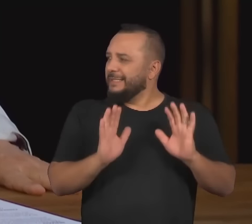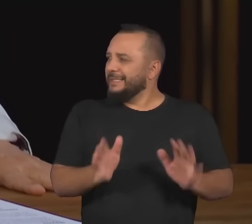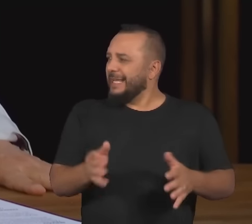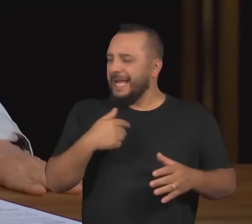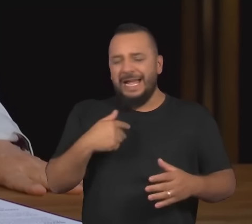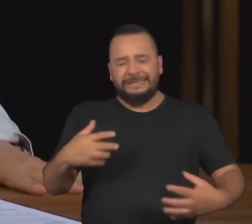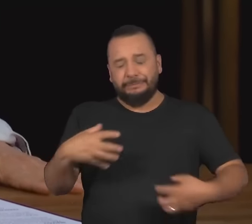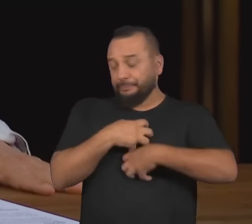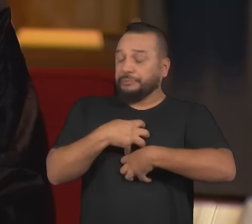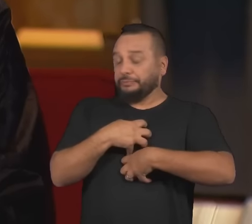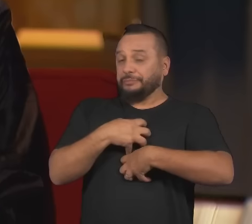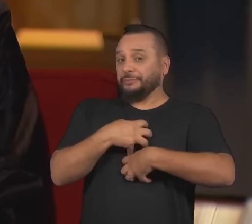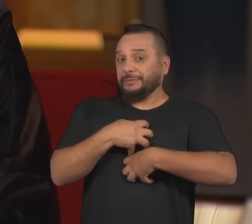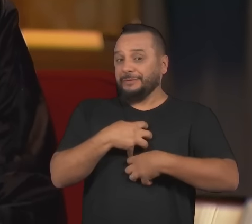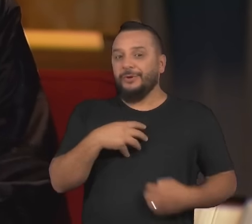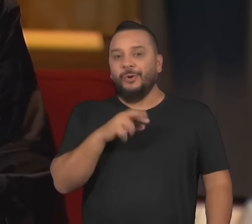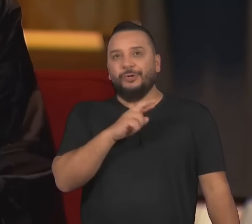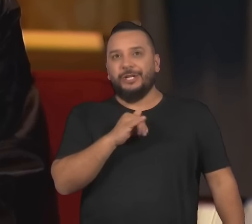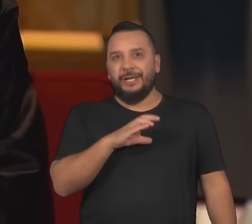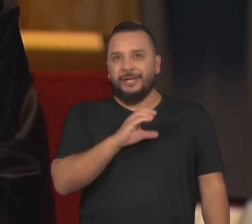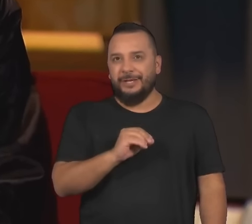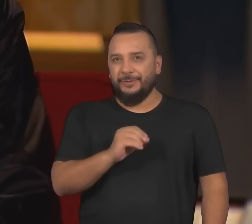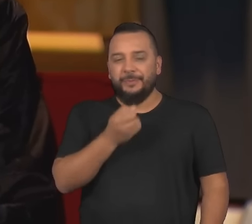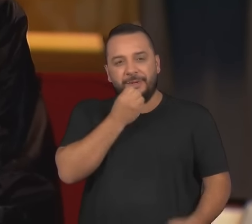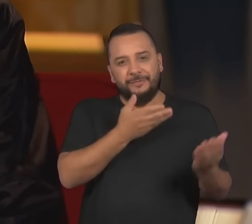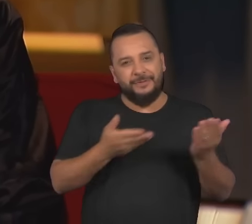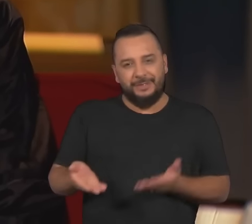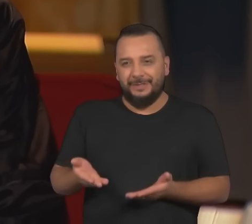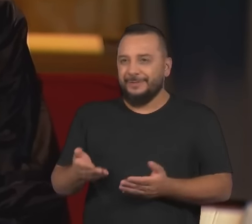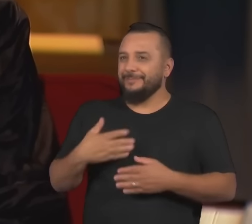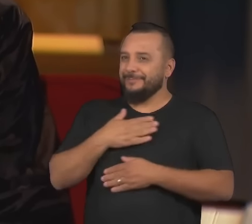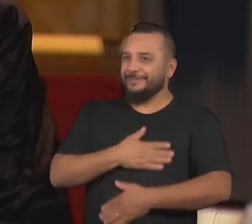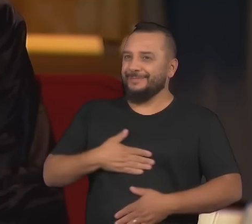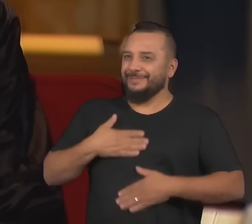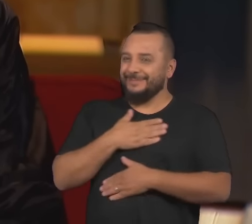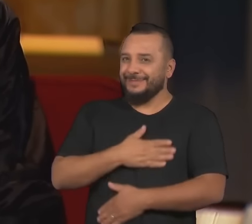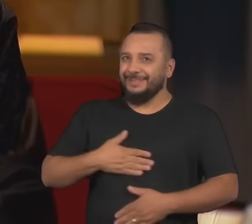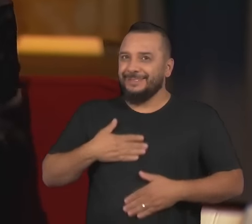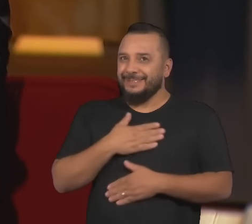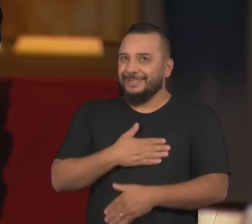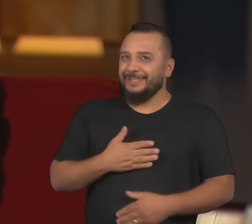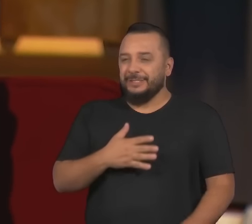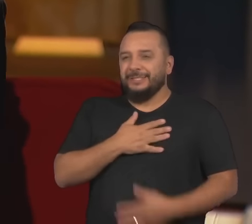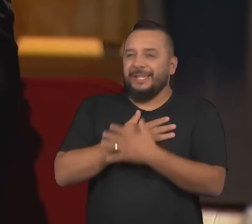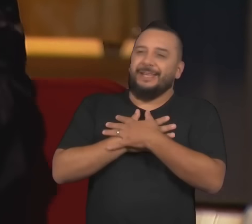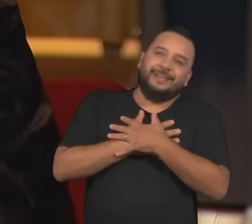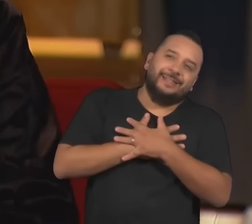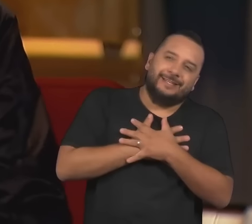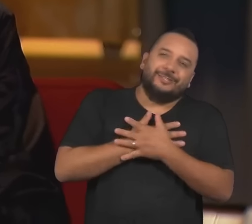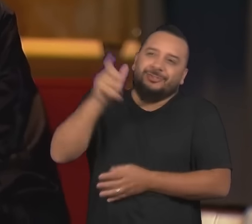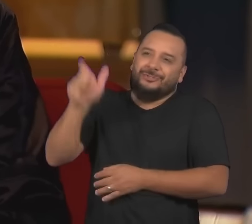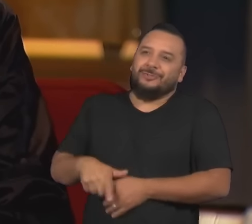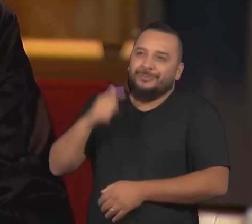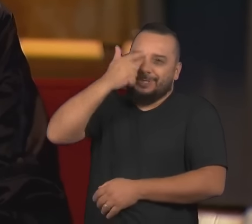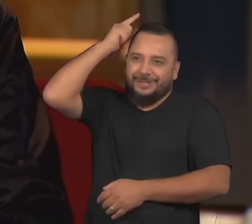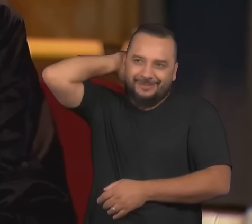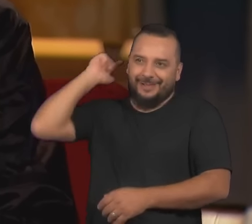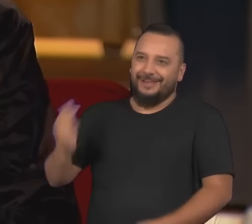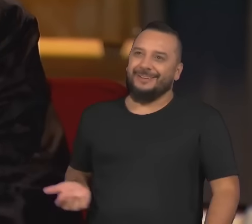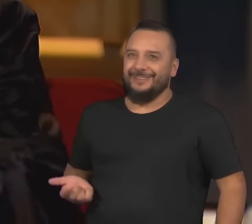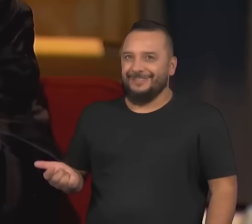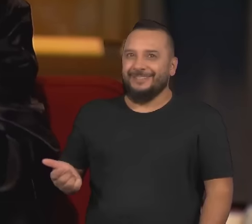afiado. Rogério Skylab, bem-vindo ao Provoca. É um prazer estar com o meu queridíssimo Marcelo Taz, que